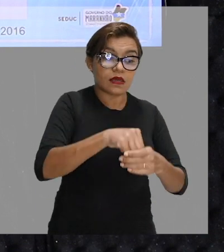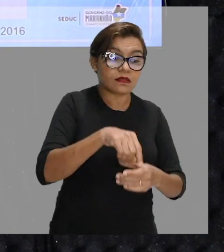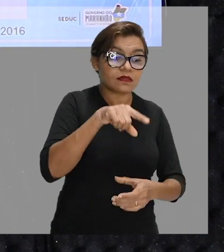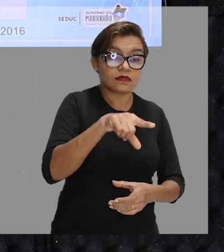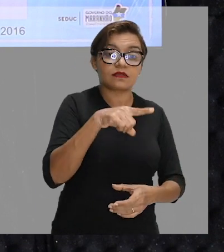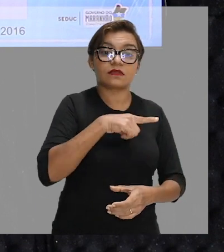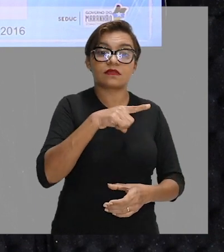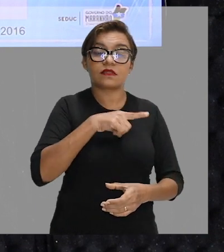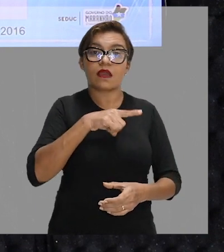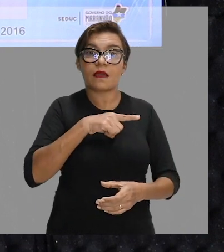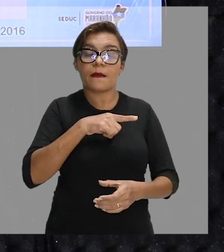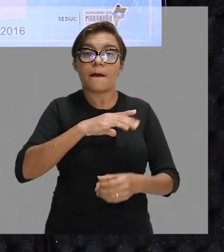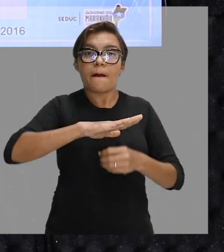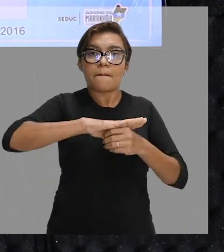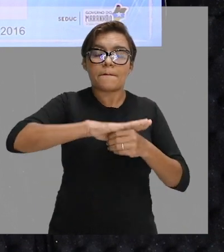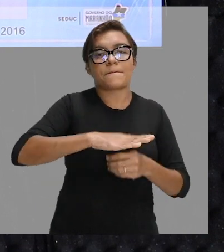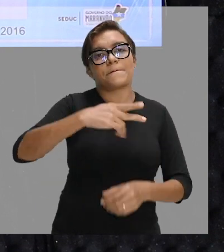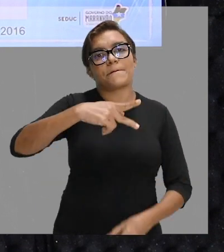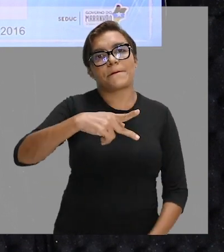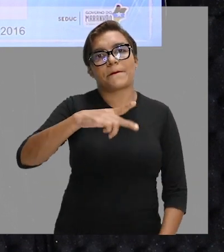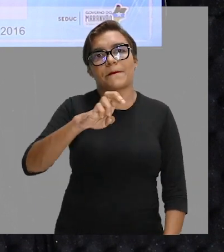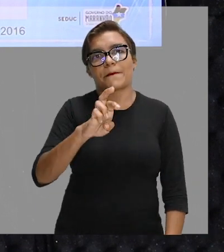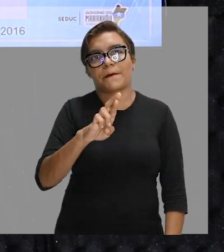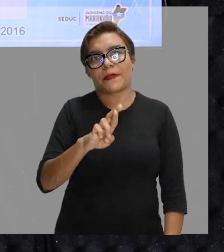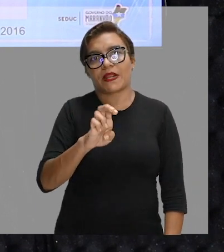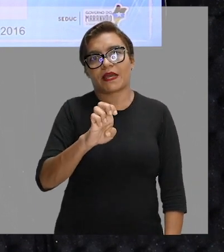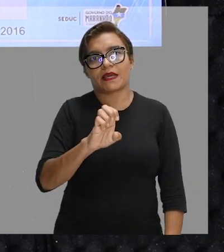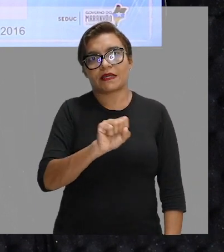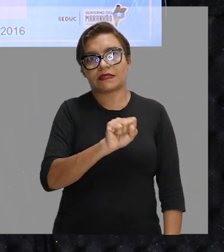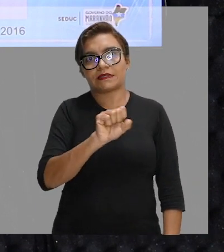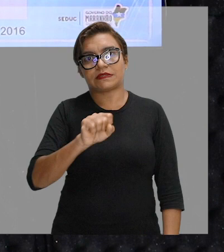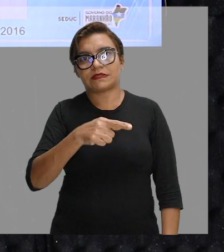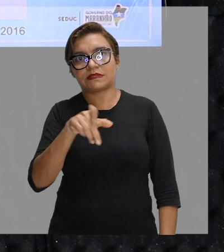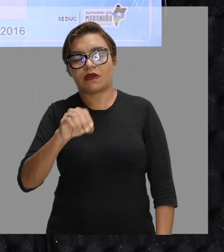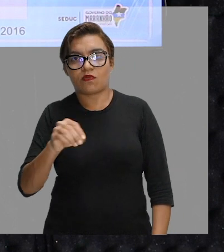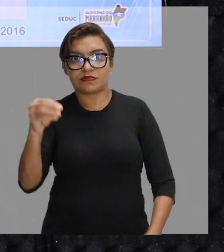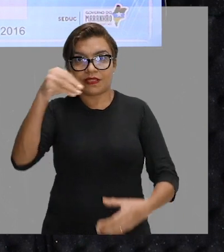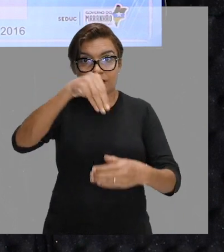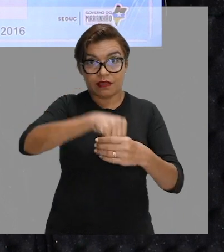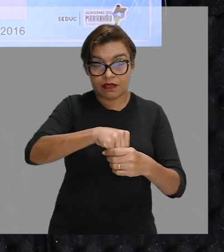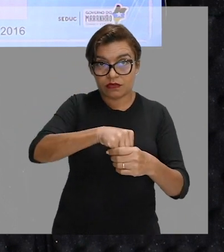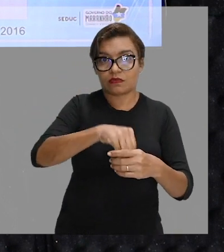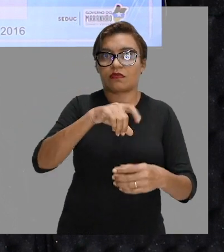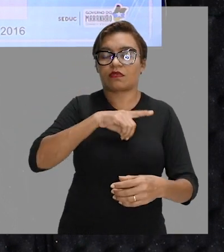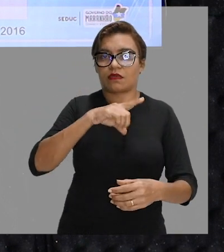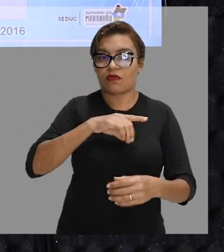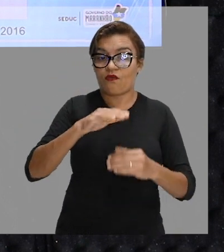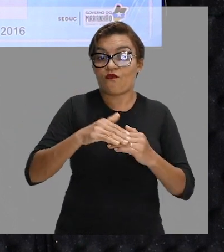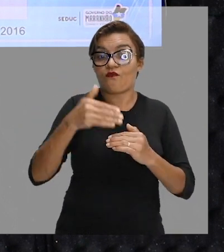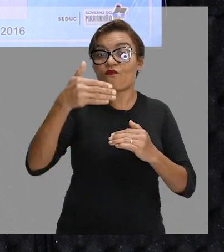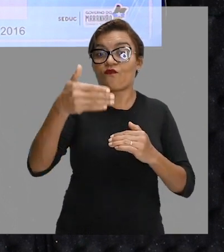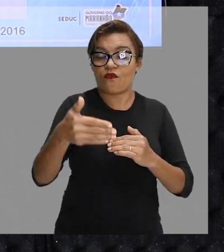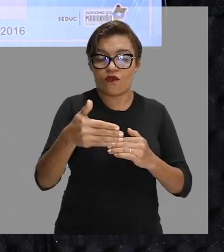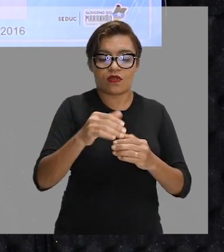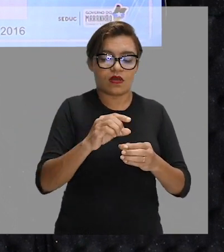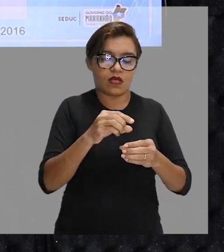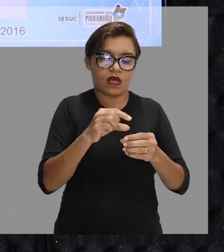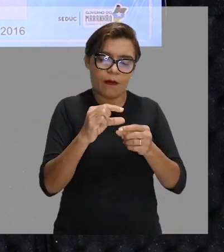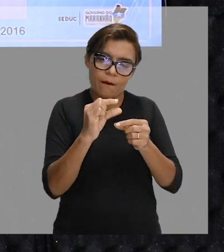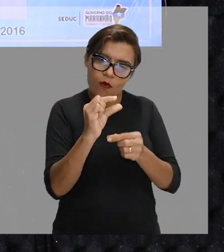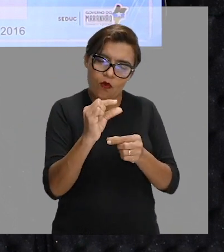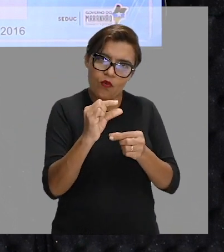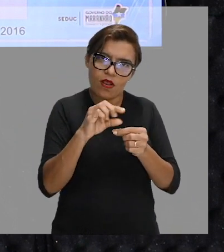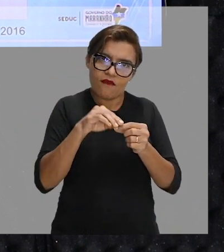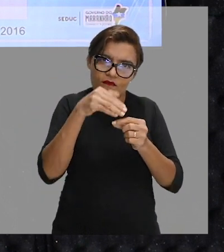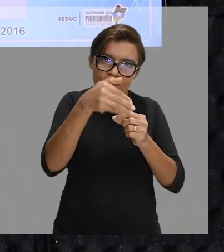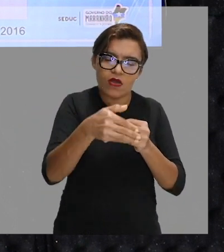bolha existe uma pressão, que vamos chamar de pressão interna. E fora da bolha existe uma pressão, que